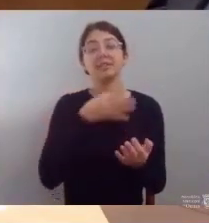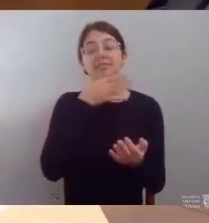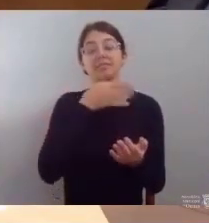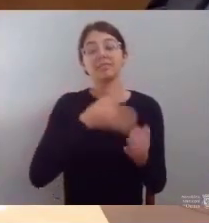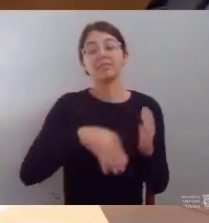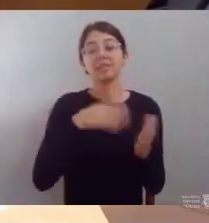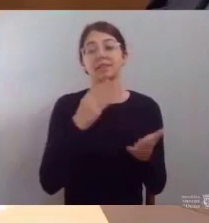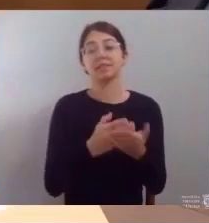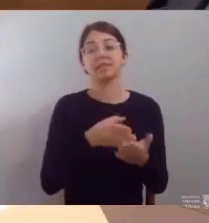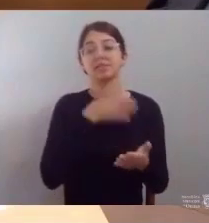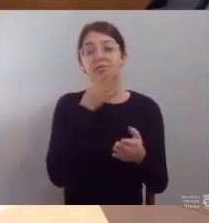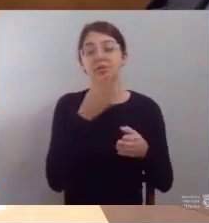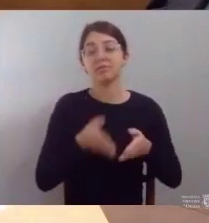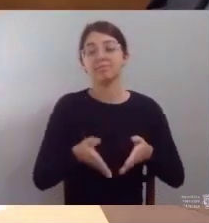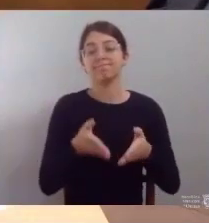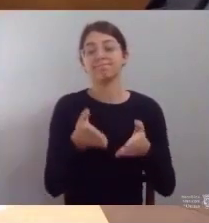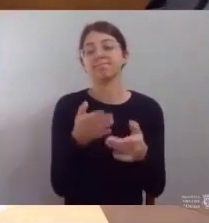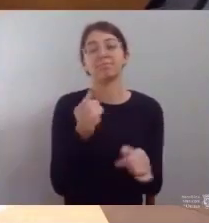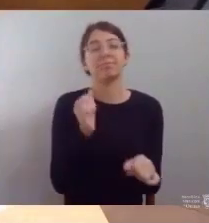bem.